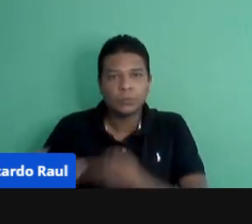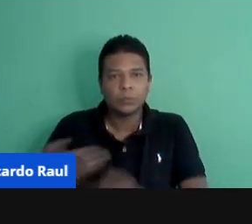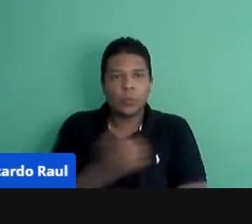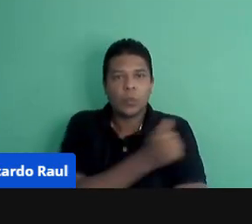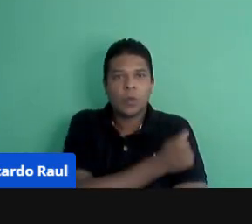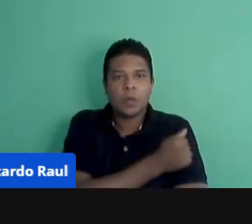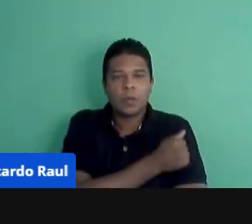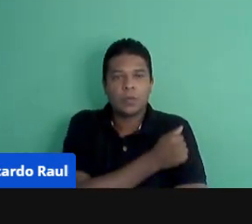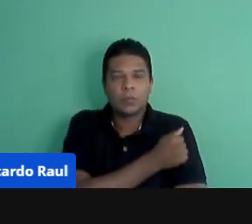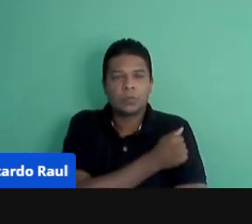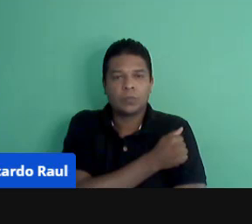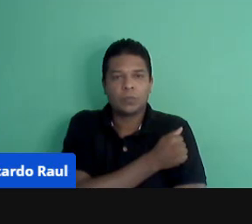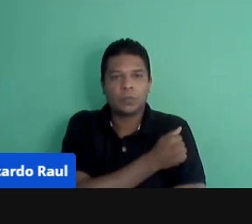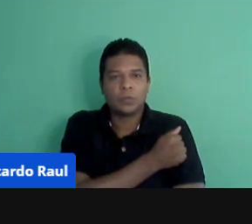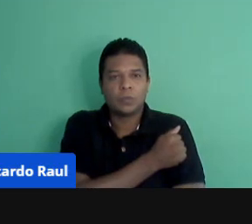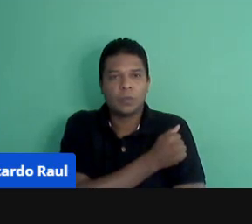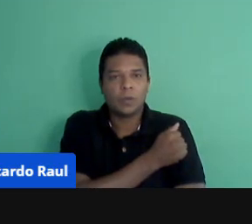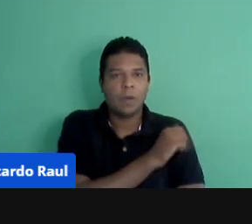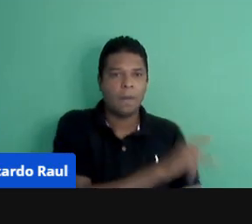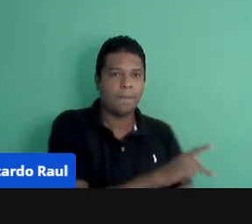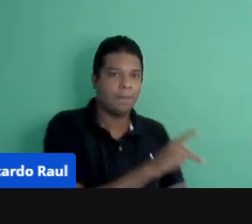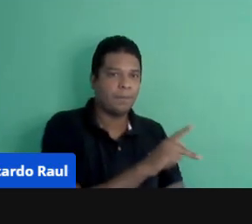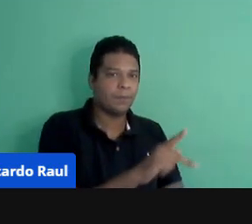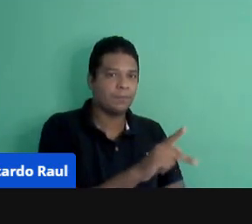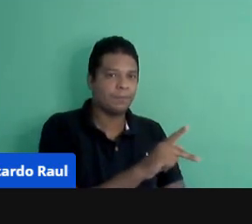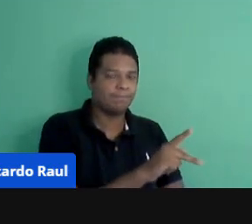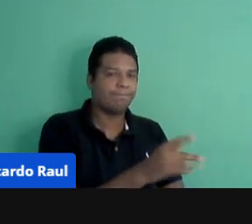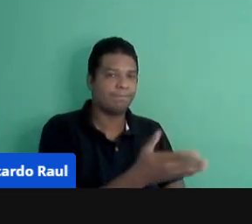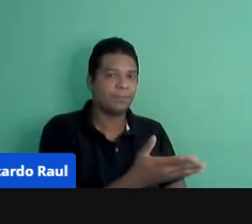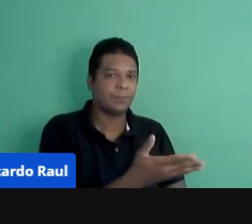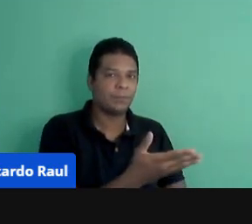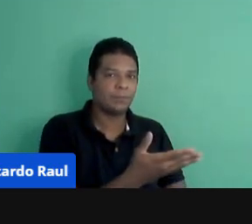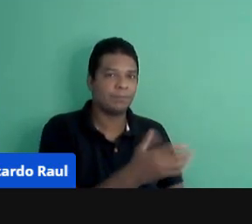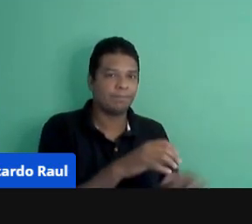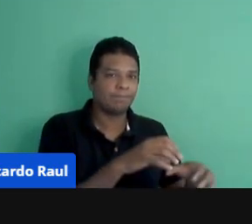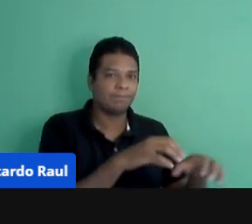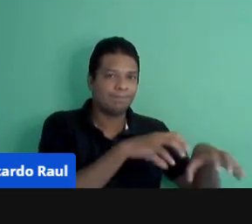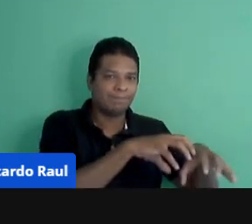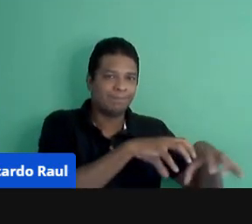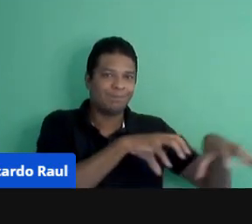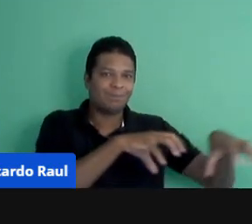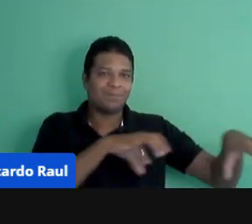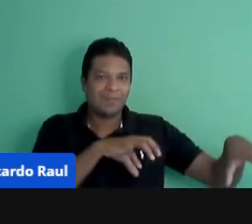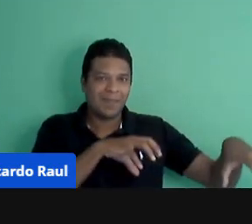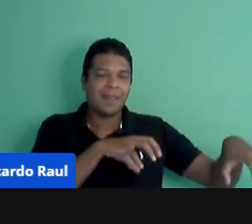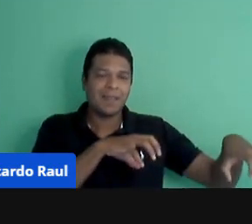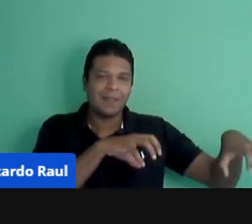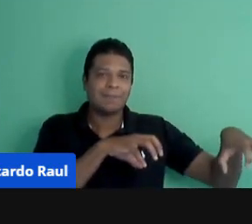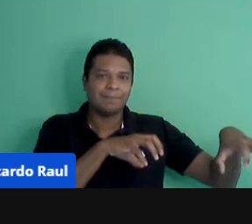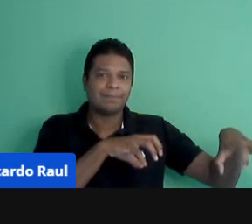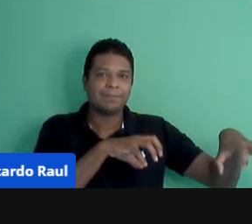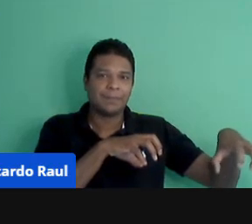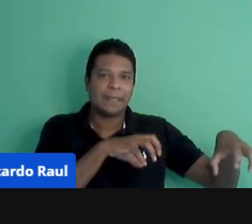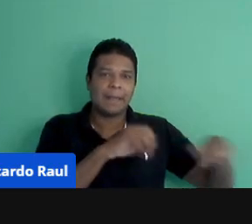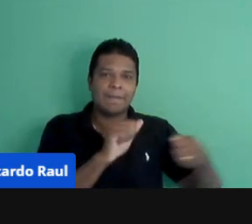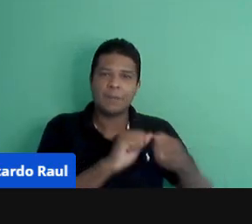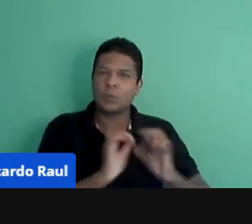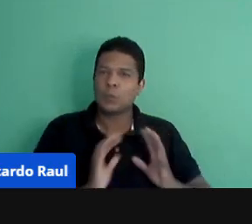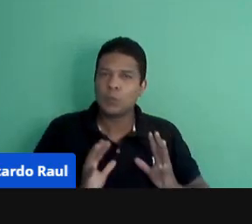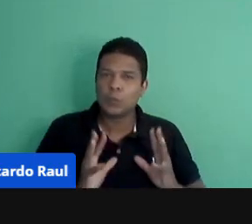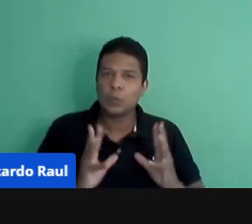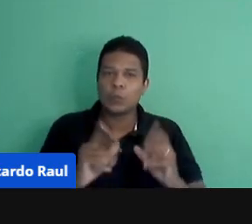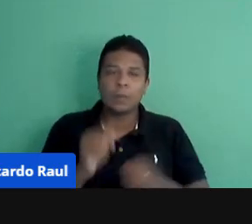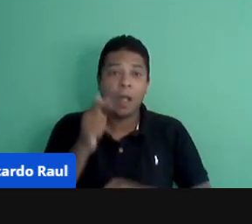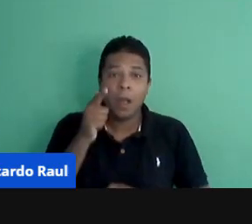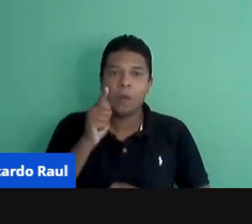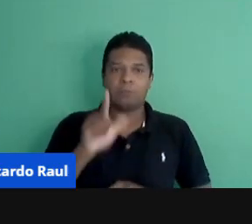extremamente prejudicada com o ensino remoto, isso é algo que não tem como discutir. Então, nós temos que fazer de tudo, né, para